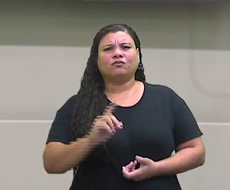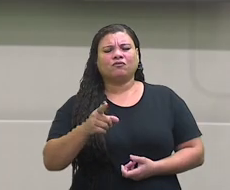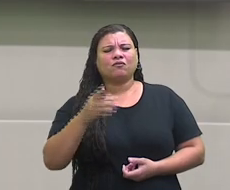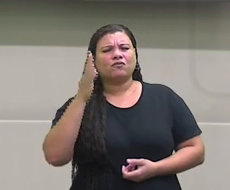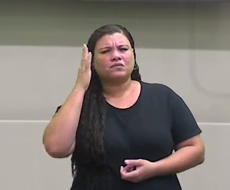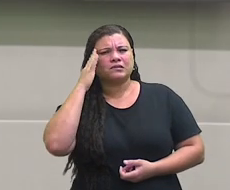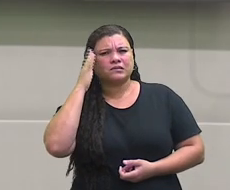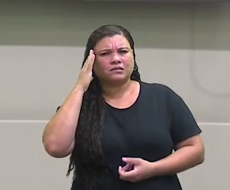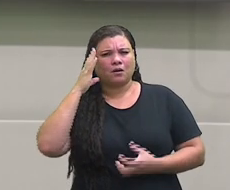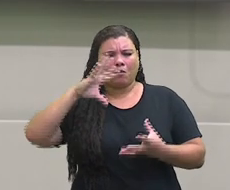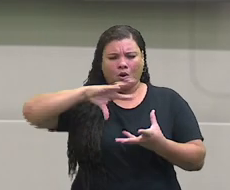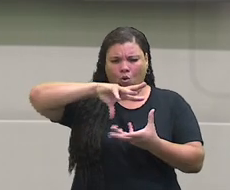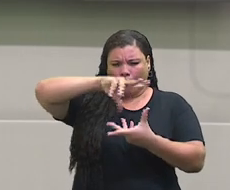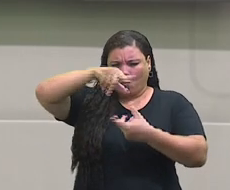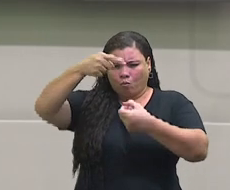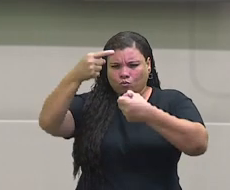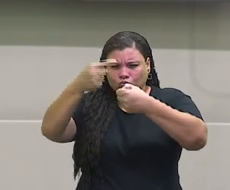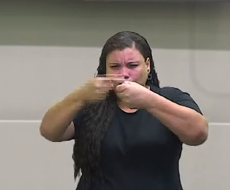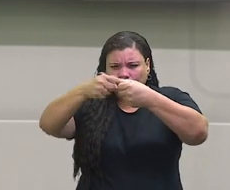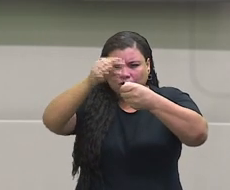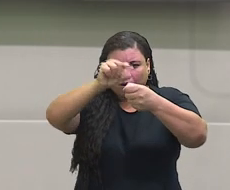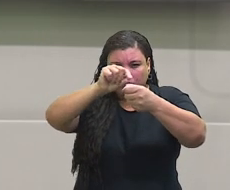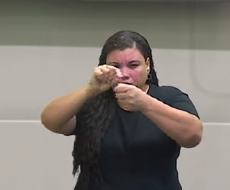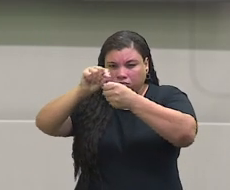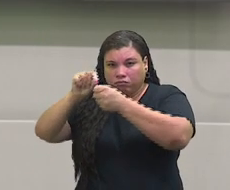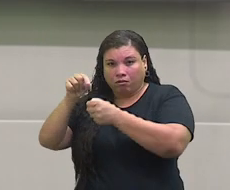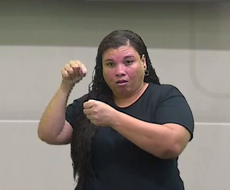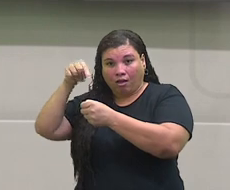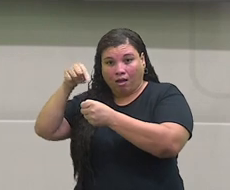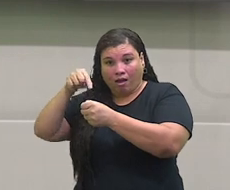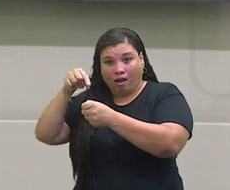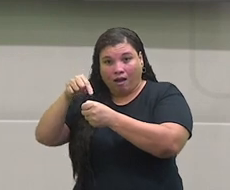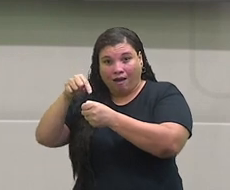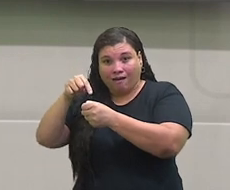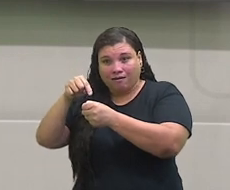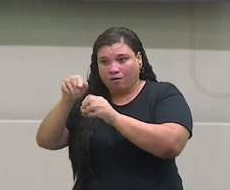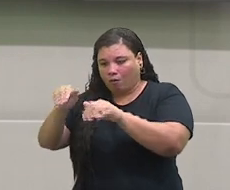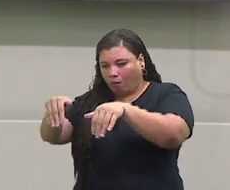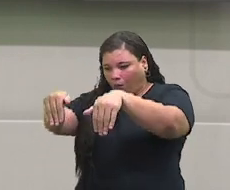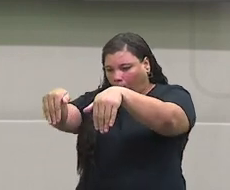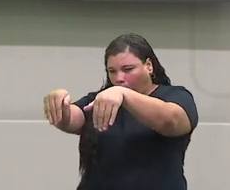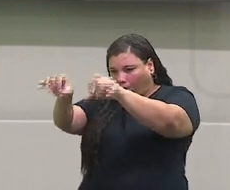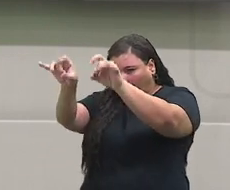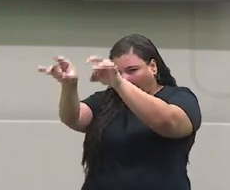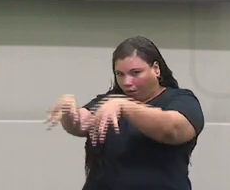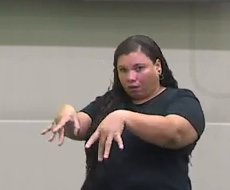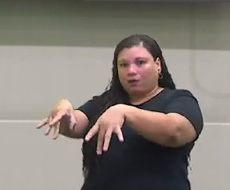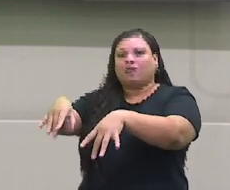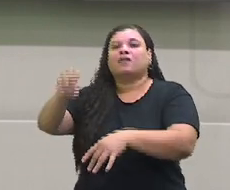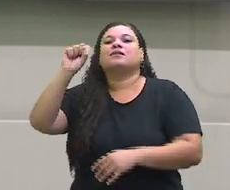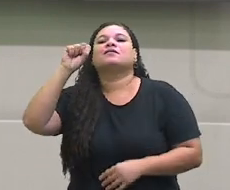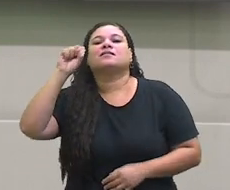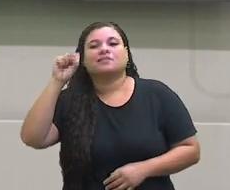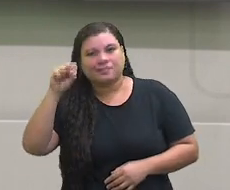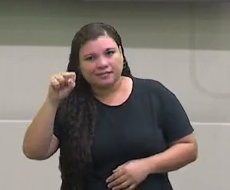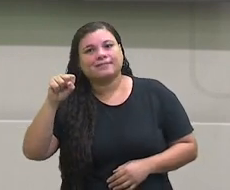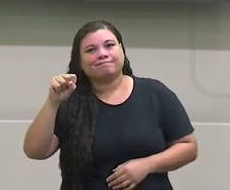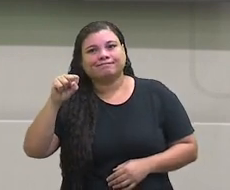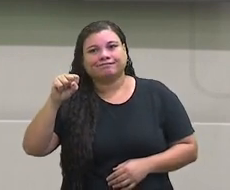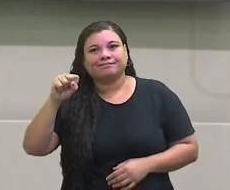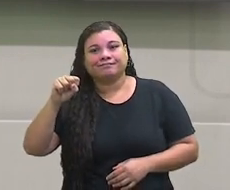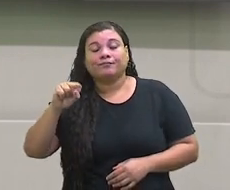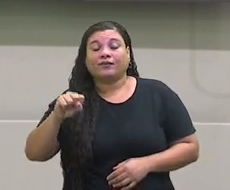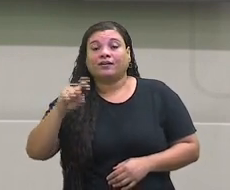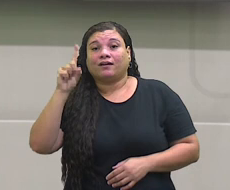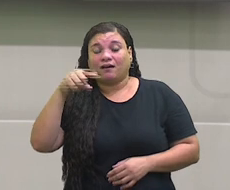Você sabia que existe uma cidade fantasma no mundo? Isso mesmo, e ela ainda é considerada a maior cidade fantasma do